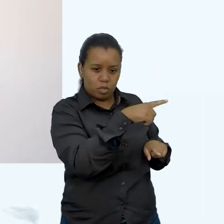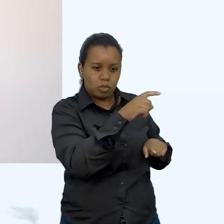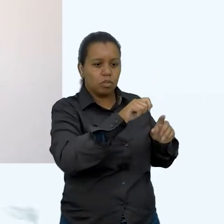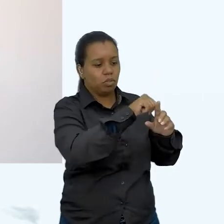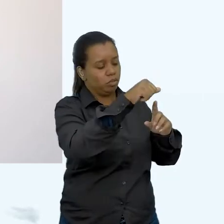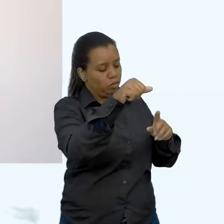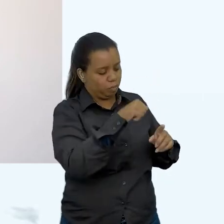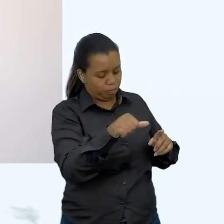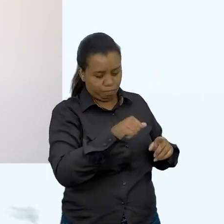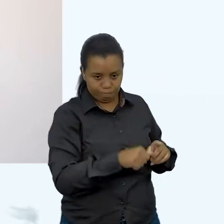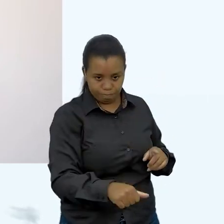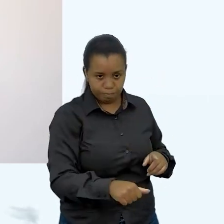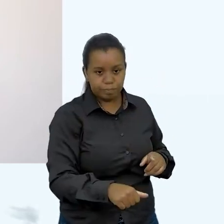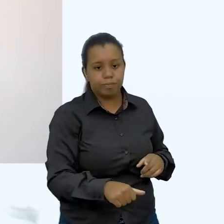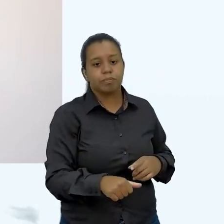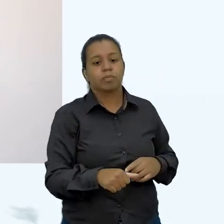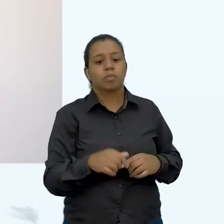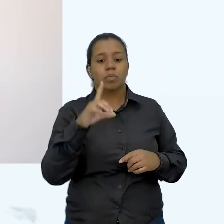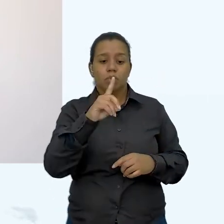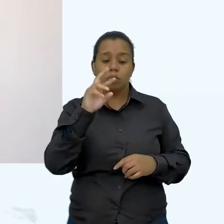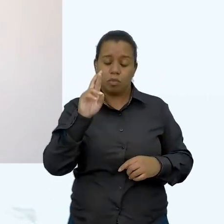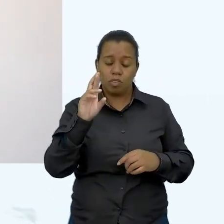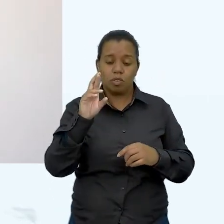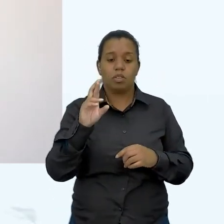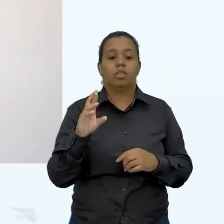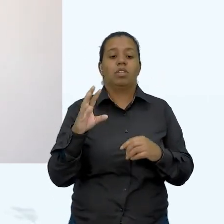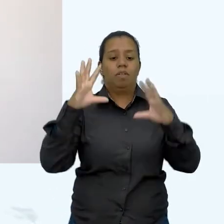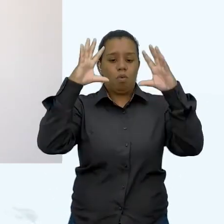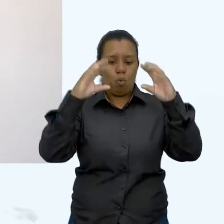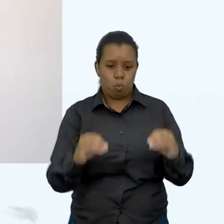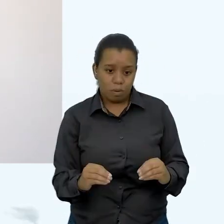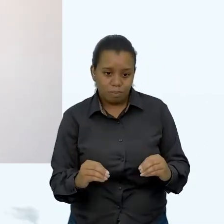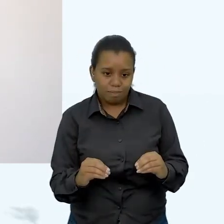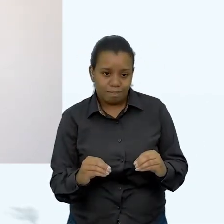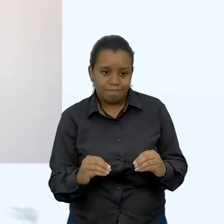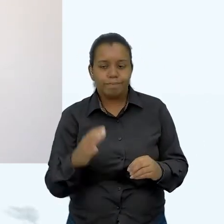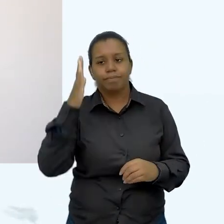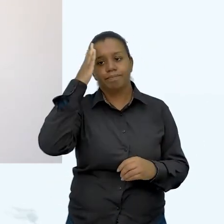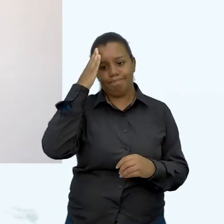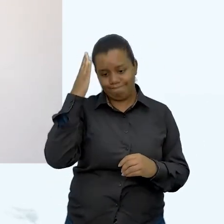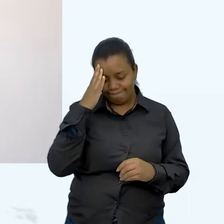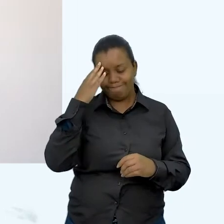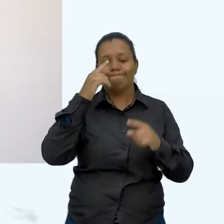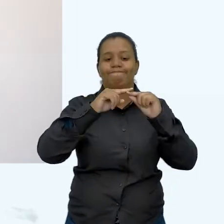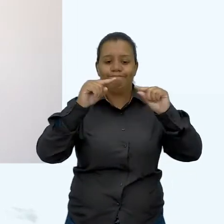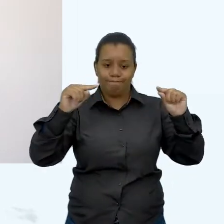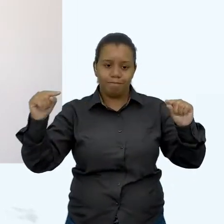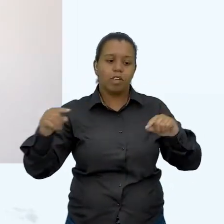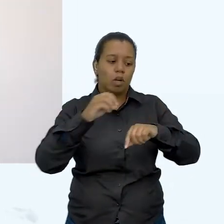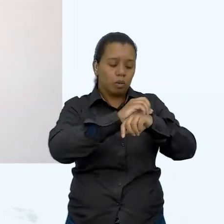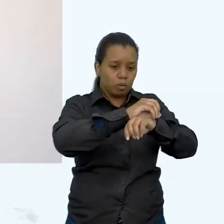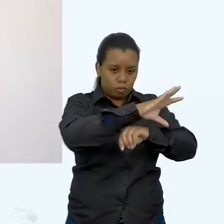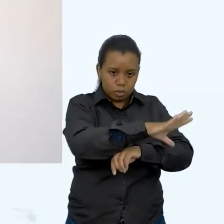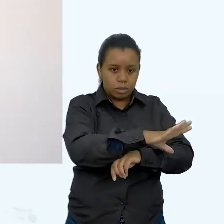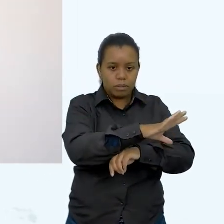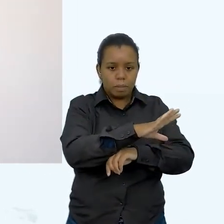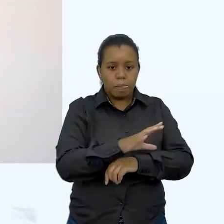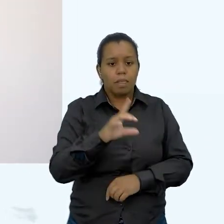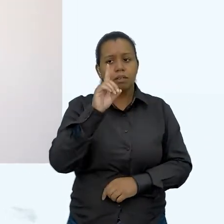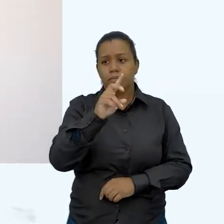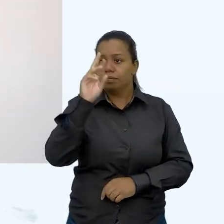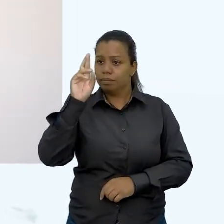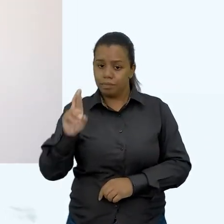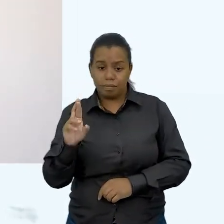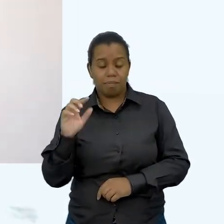Se o DR desarmar, é que você está tendo fuga na instalação. Se você não tiver DR, você vai usar o método